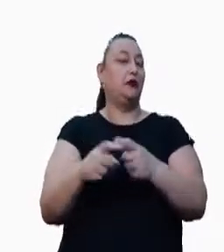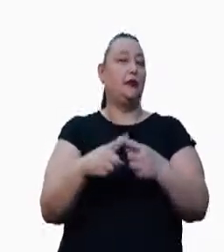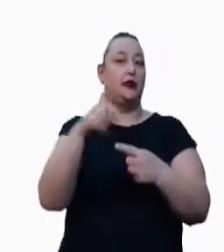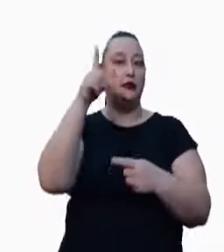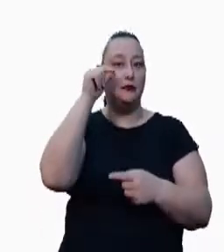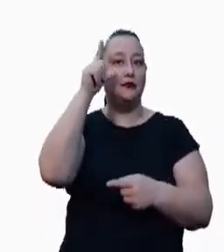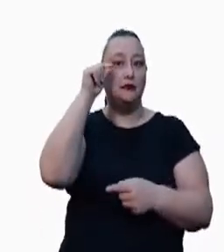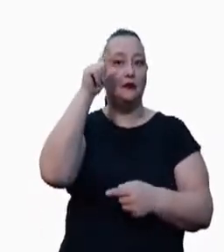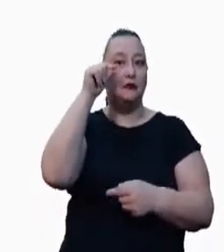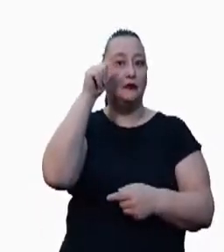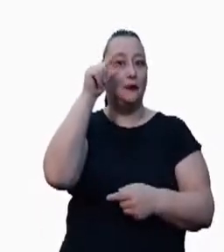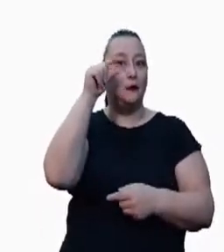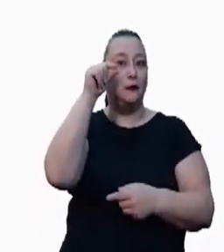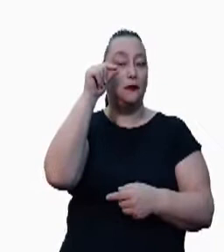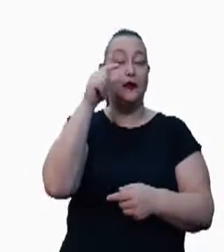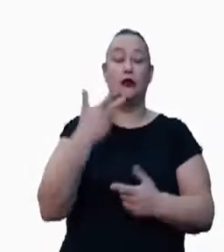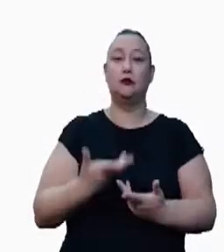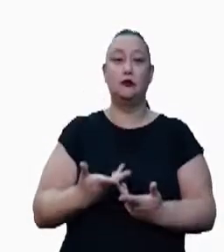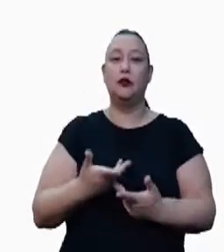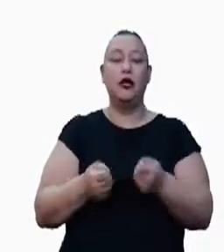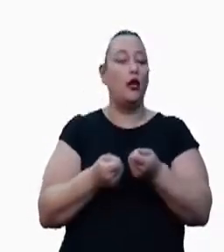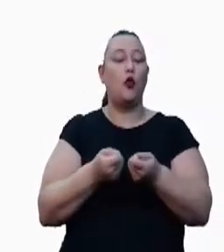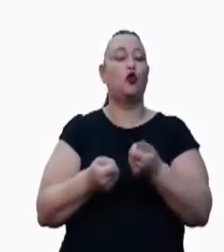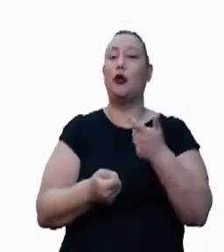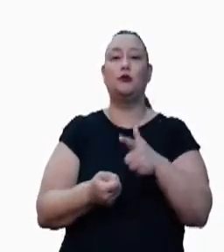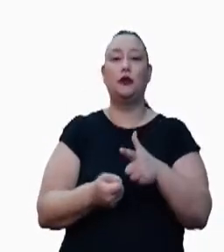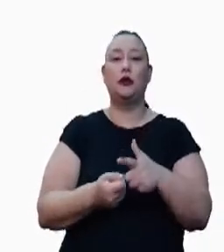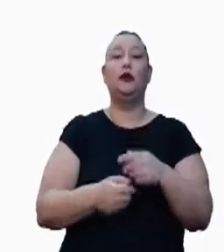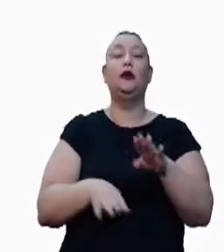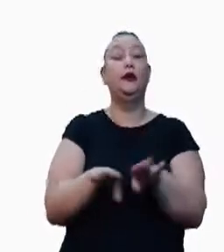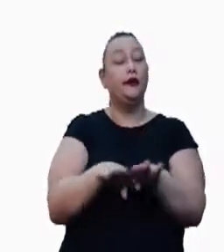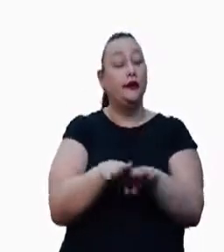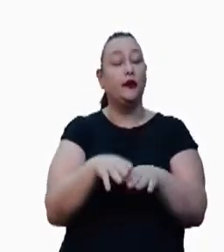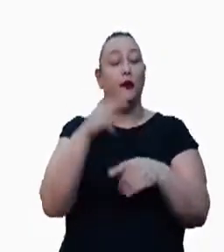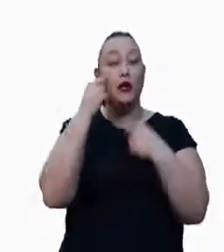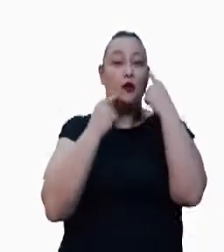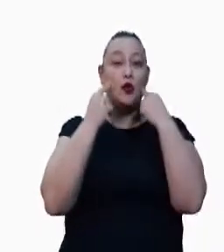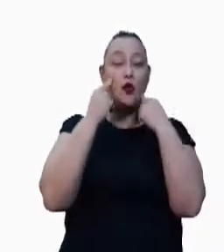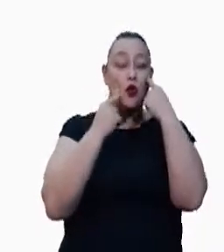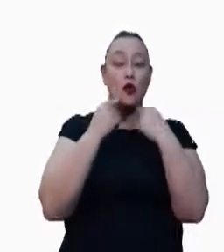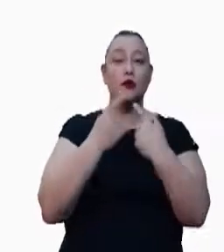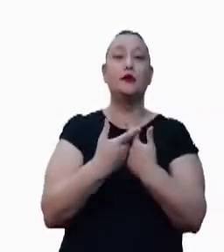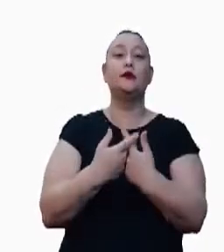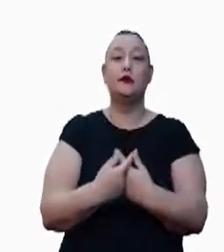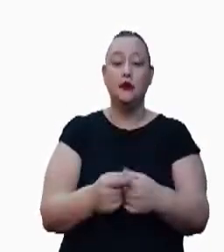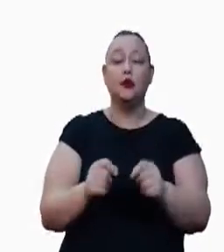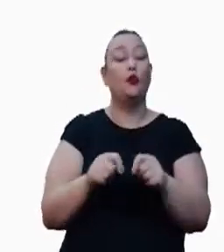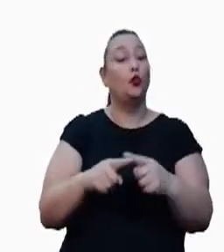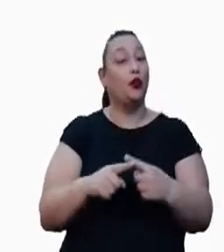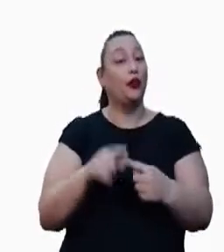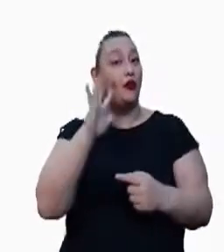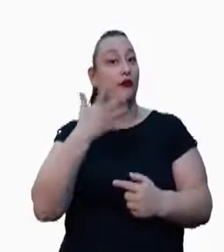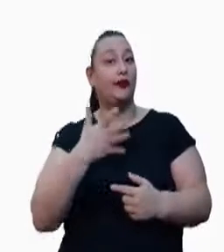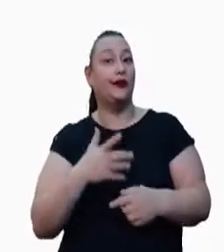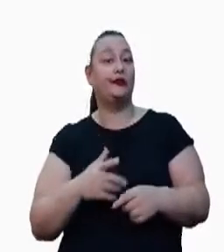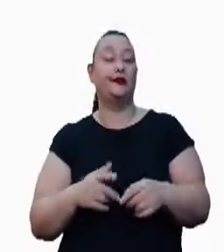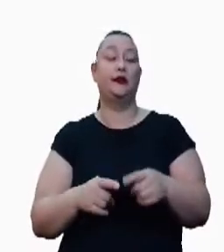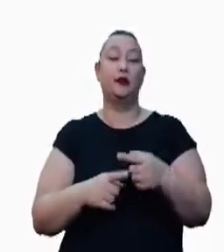dos olhos excessivos. E o espasmo hemifacial também. Isso acontece por doenças em que a pessoa tem